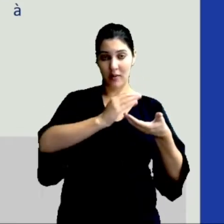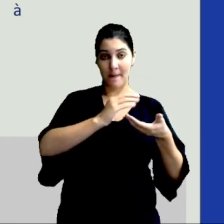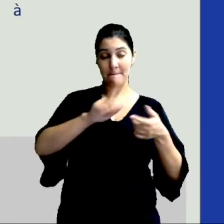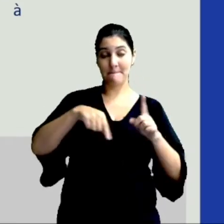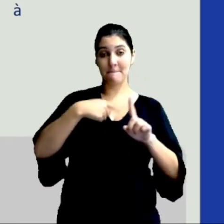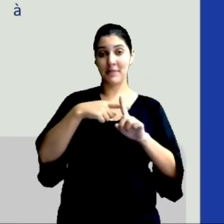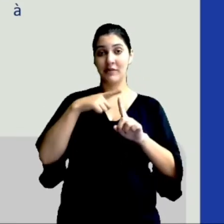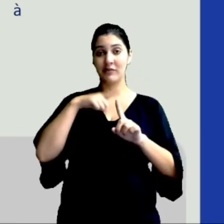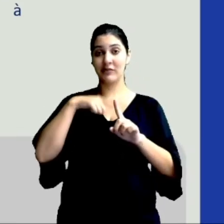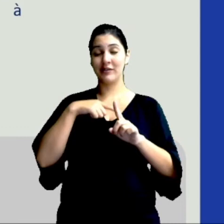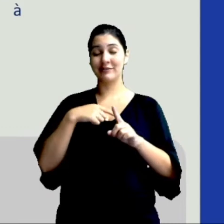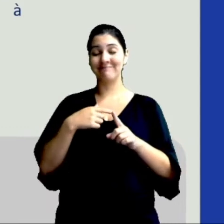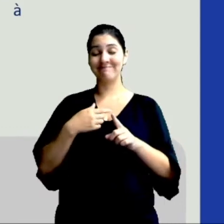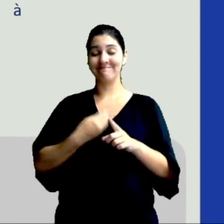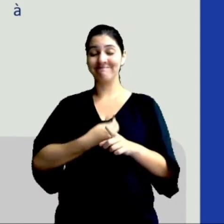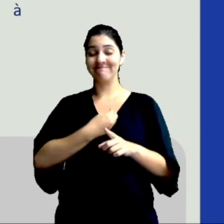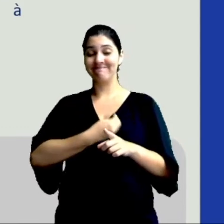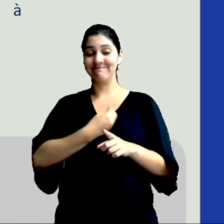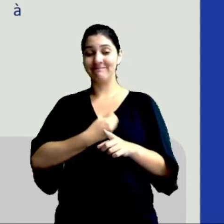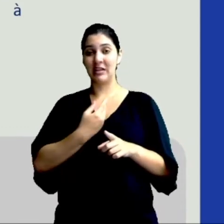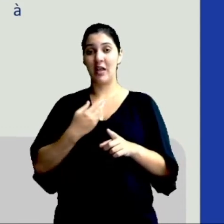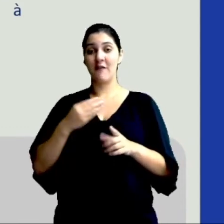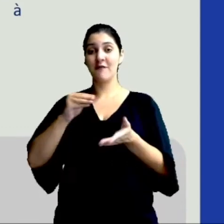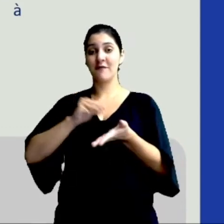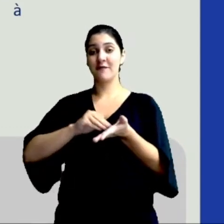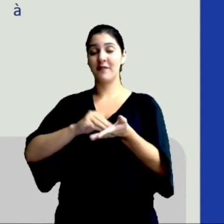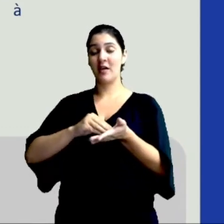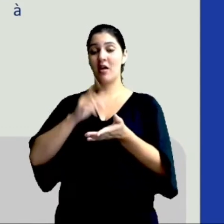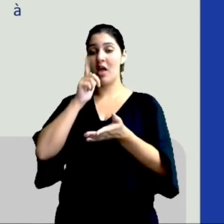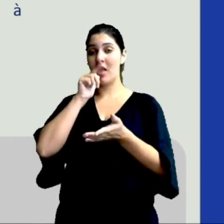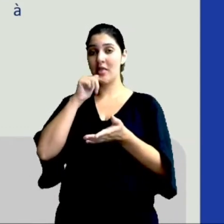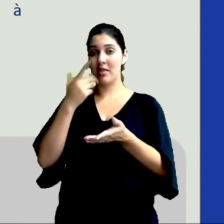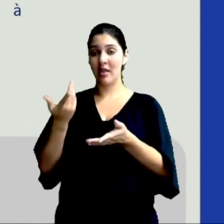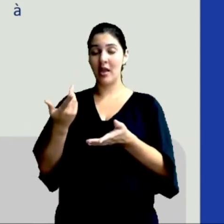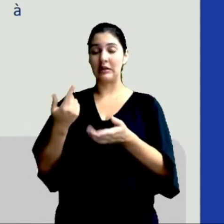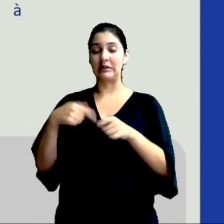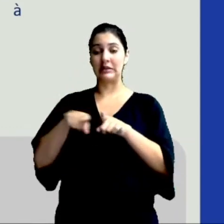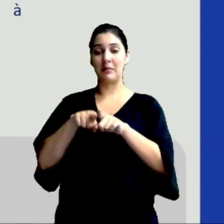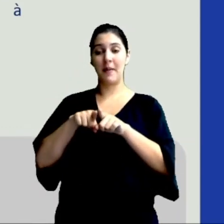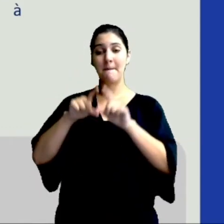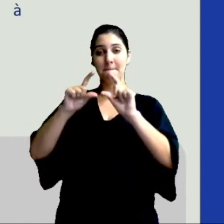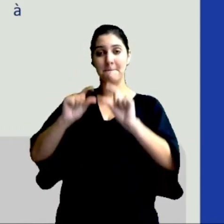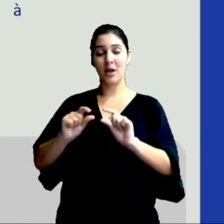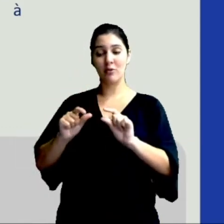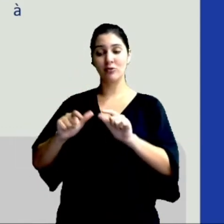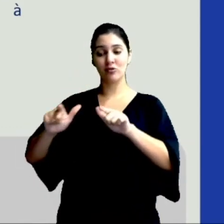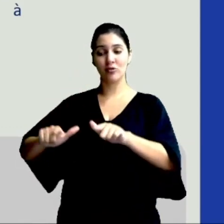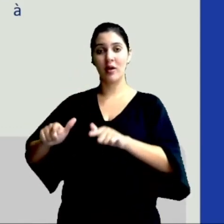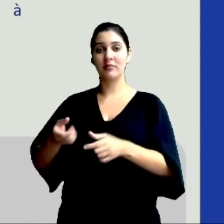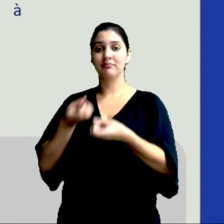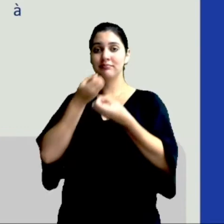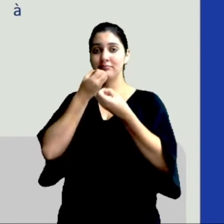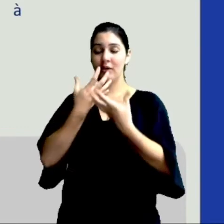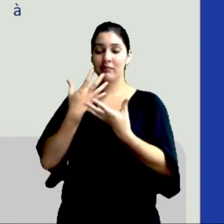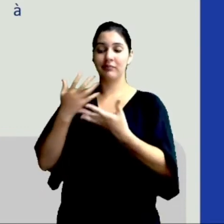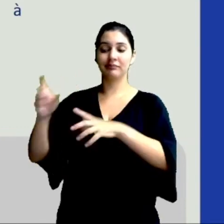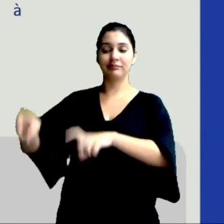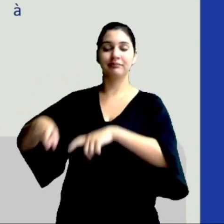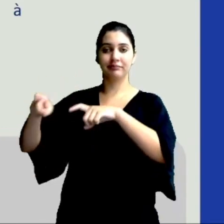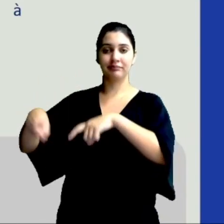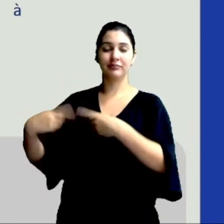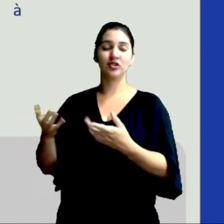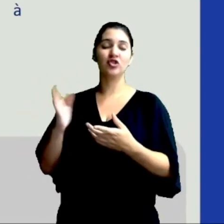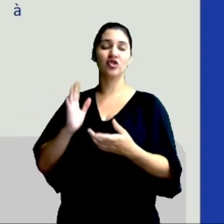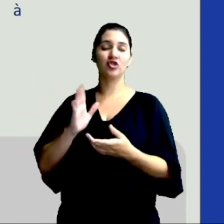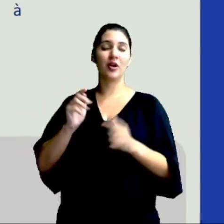região convive com escassez de água e com poucas áreas favoráveis à agricultura. Né? Já era de imaginar que